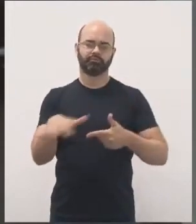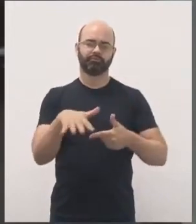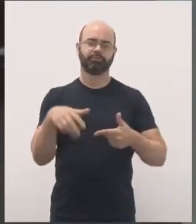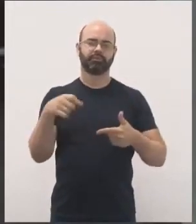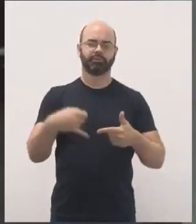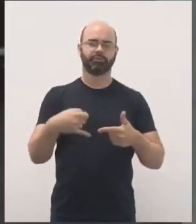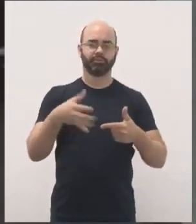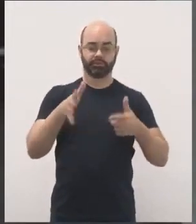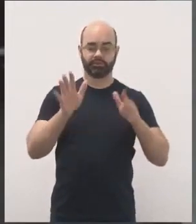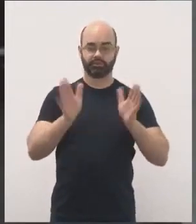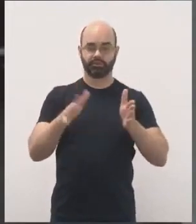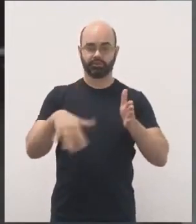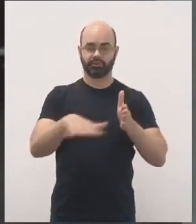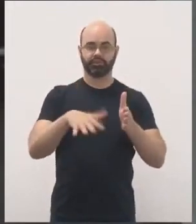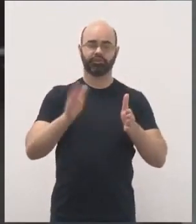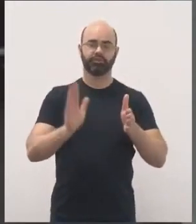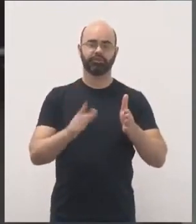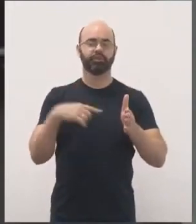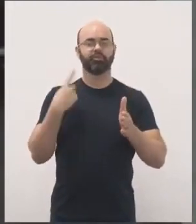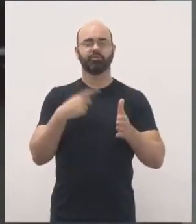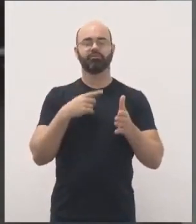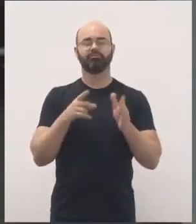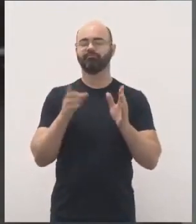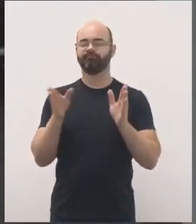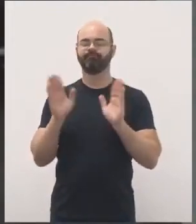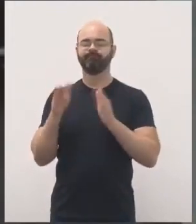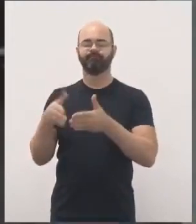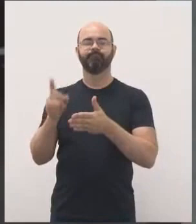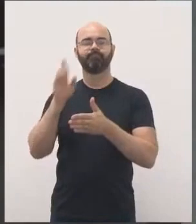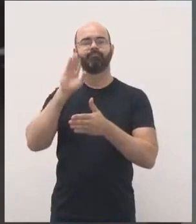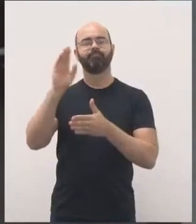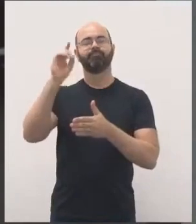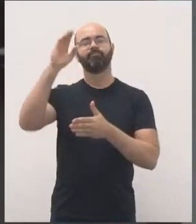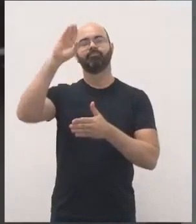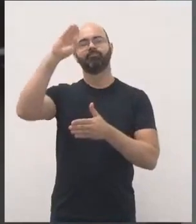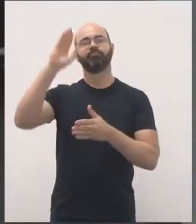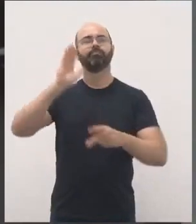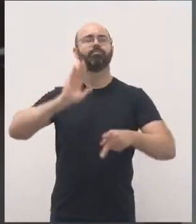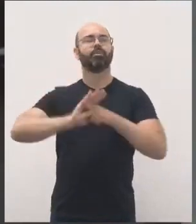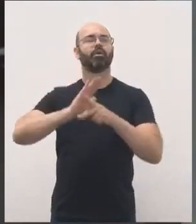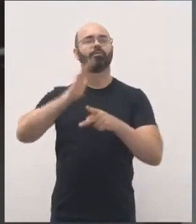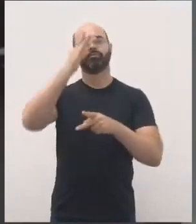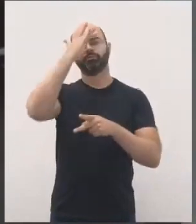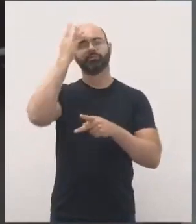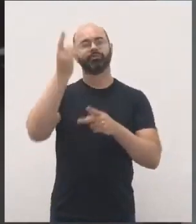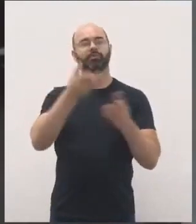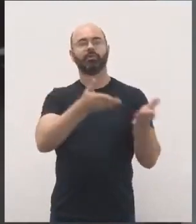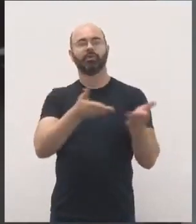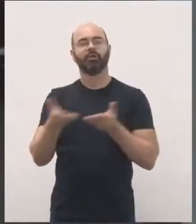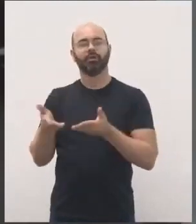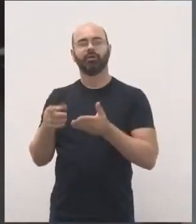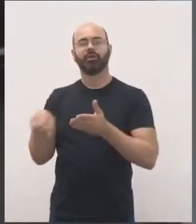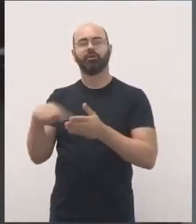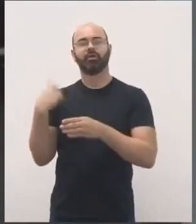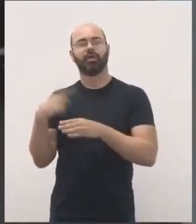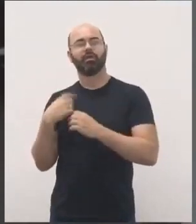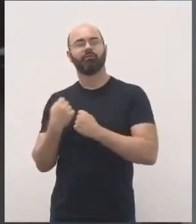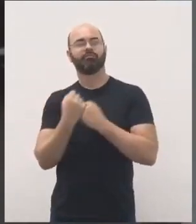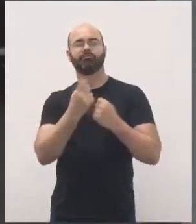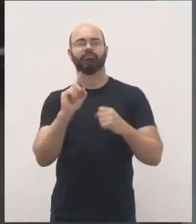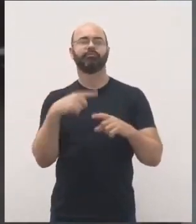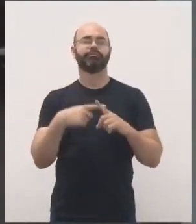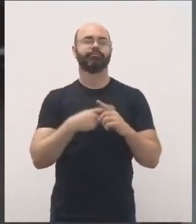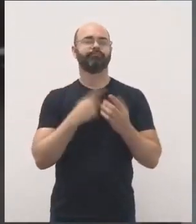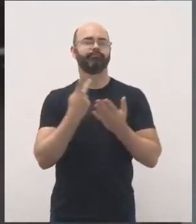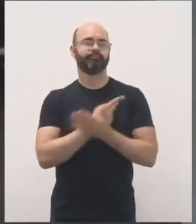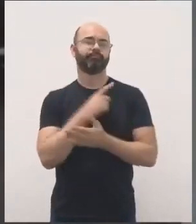que a gente não tenha um canal específico de acolhimento, às vezes as questões chegam porque a gente sempre tem uma relação